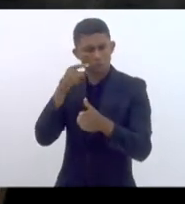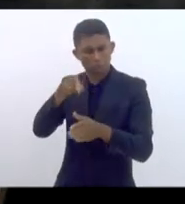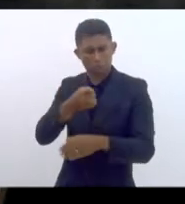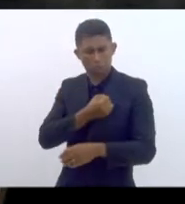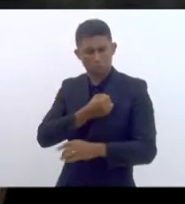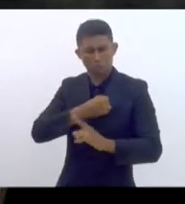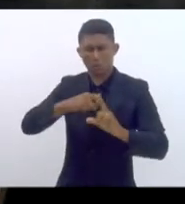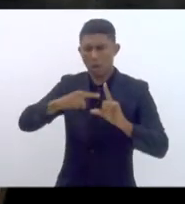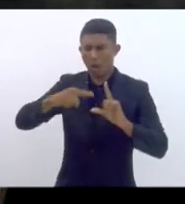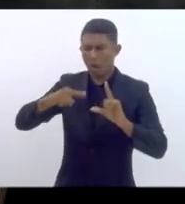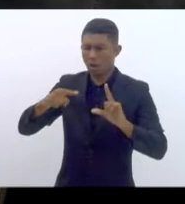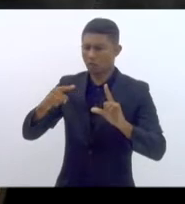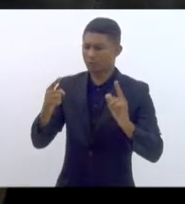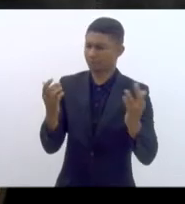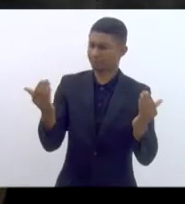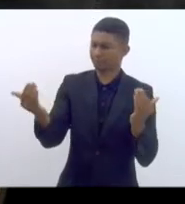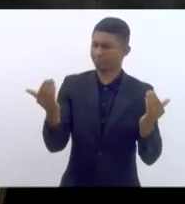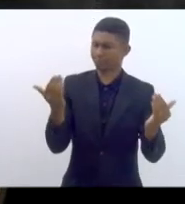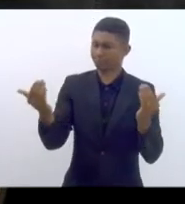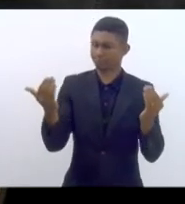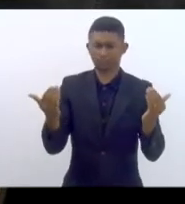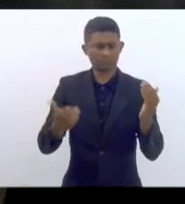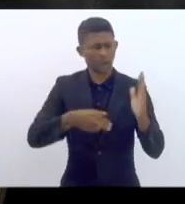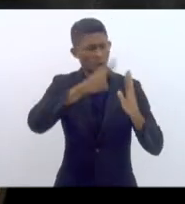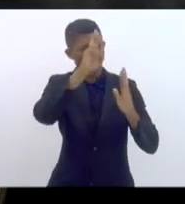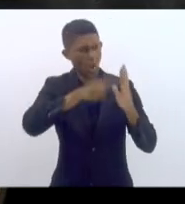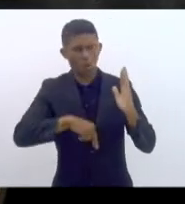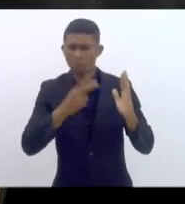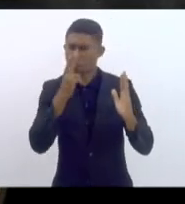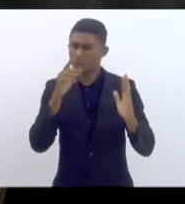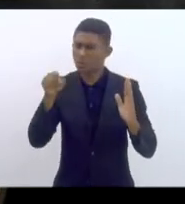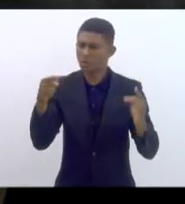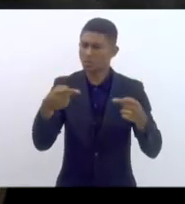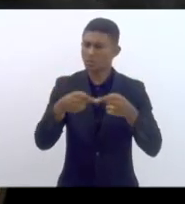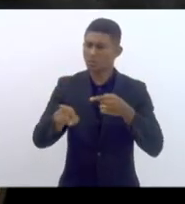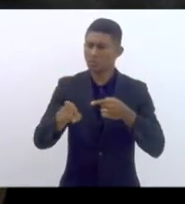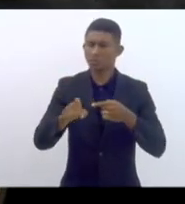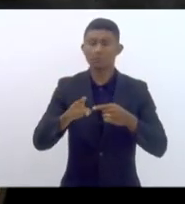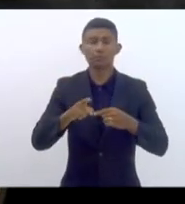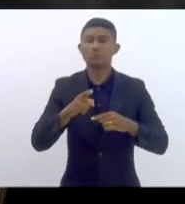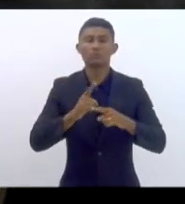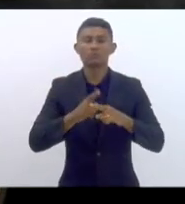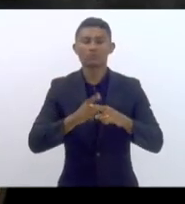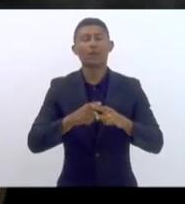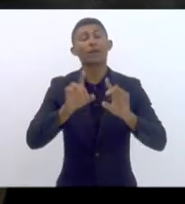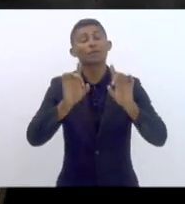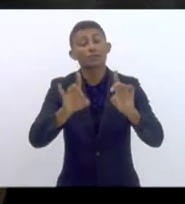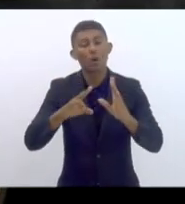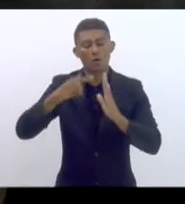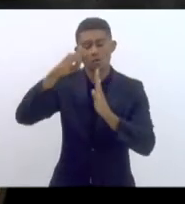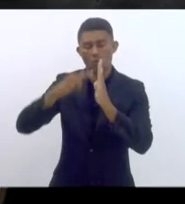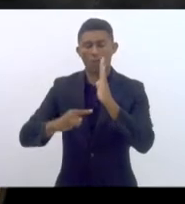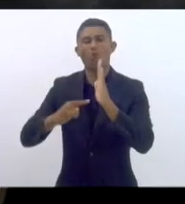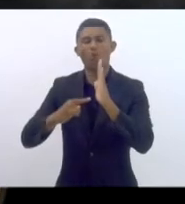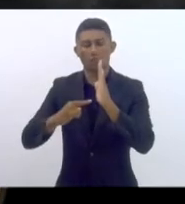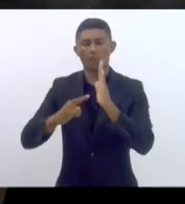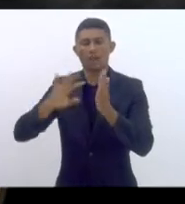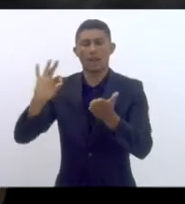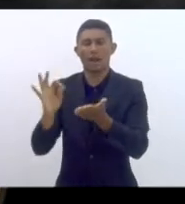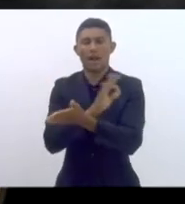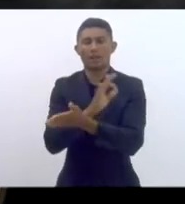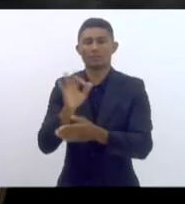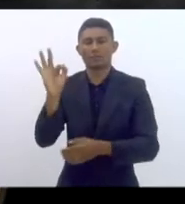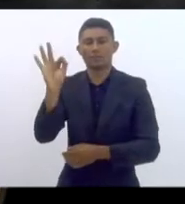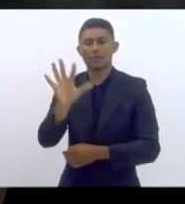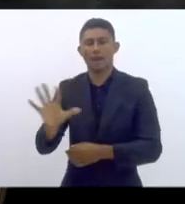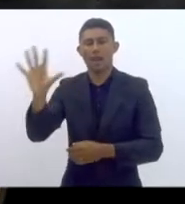bater com os números que a gente tem dos relatórios oficiais, porque a gente está tratando só com a União, porque não faria sentido a gente alterar as taxas com